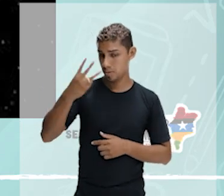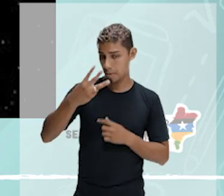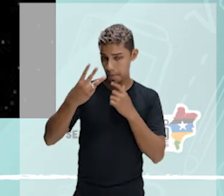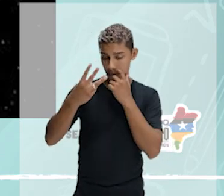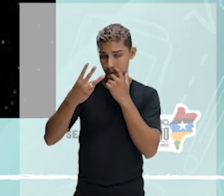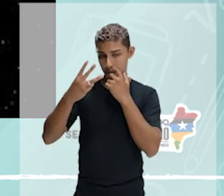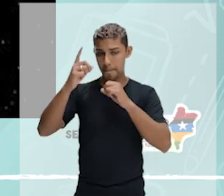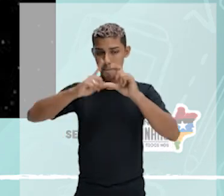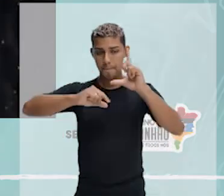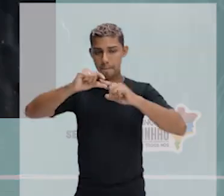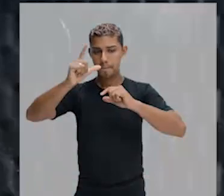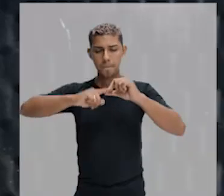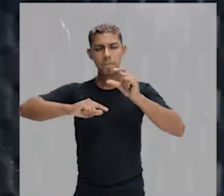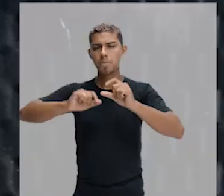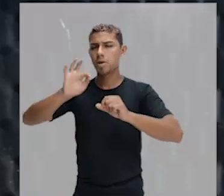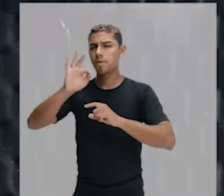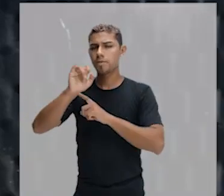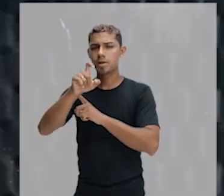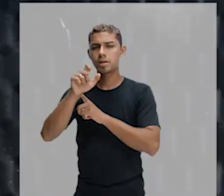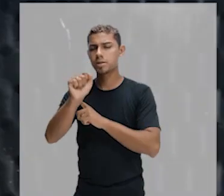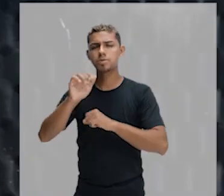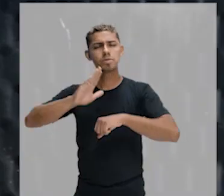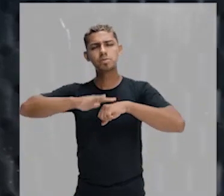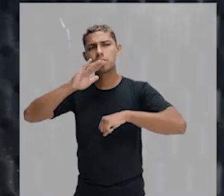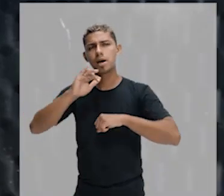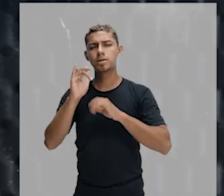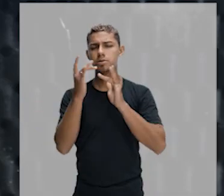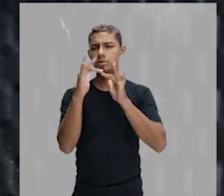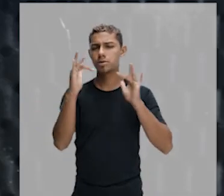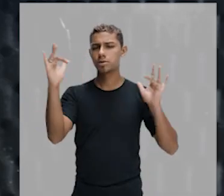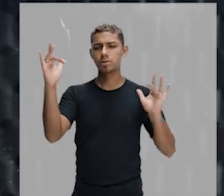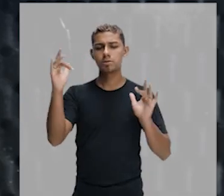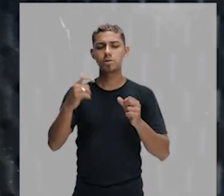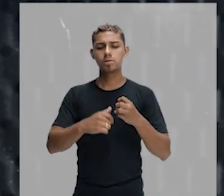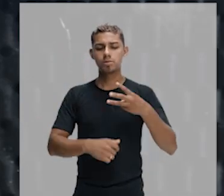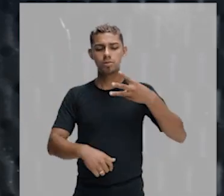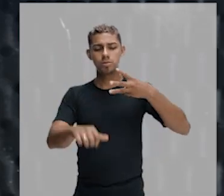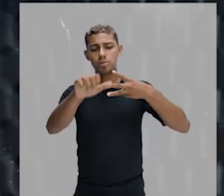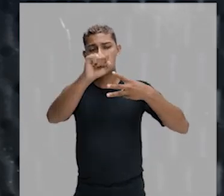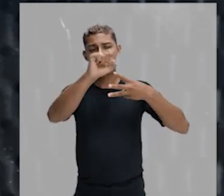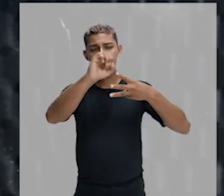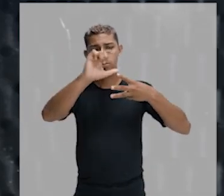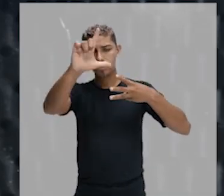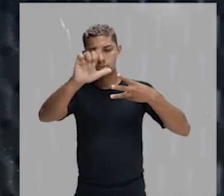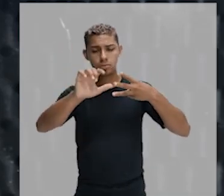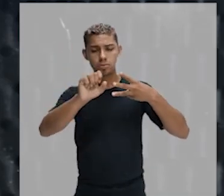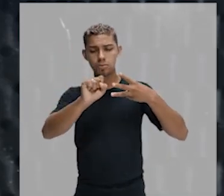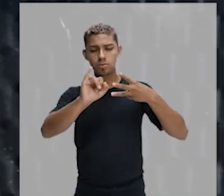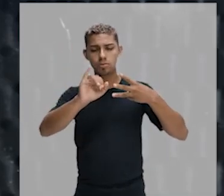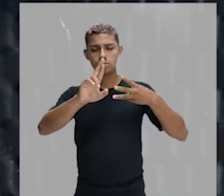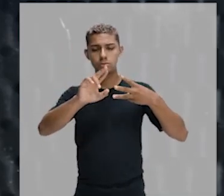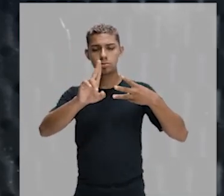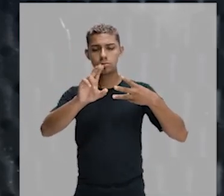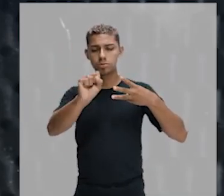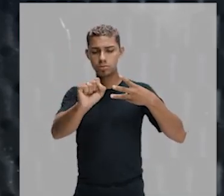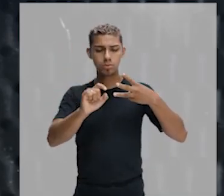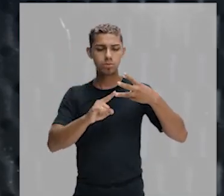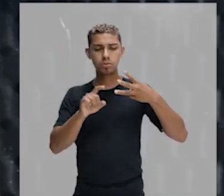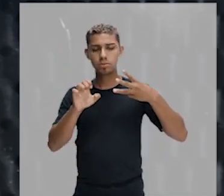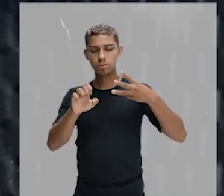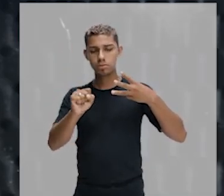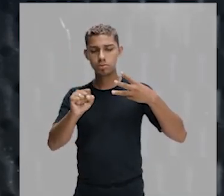brilhante, certo? No céu. Nós temos o Sol, nós temos o Sirius e nós temos a